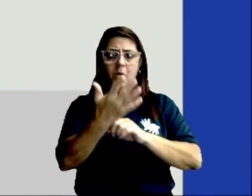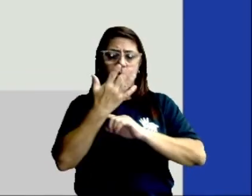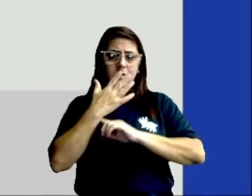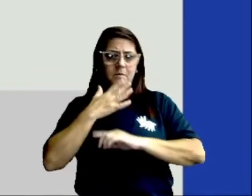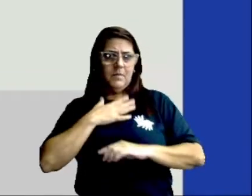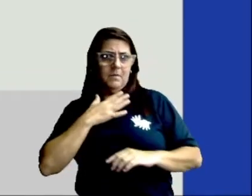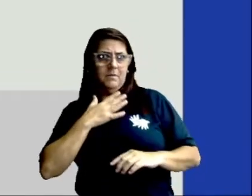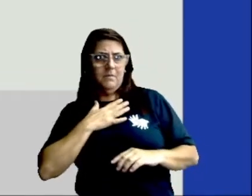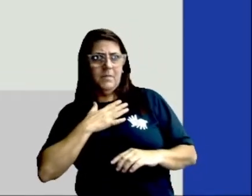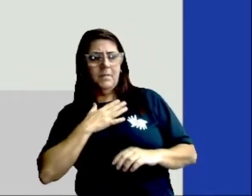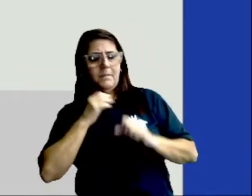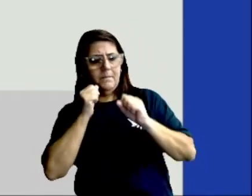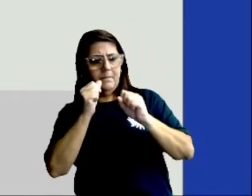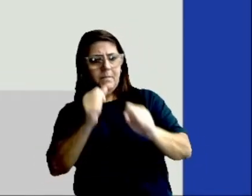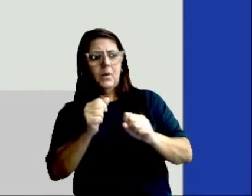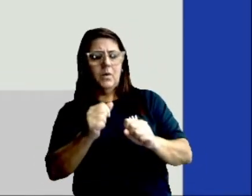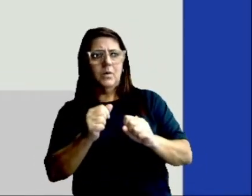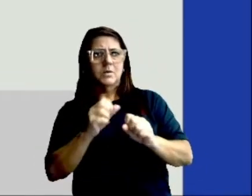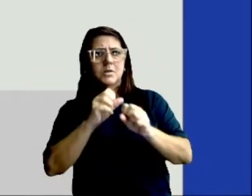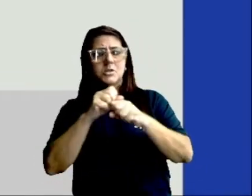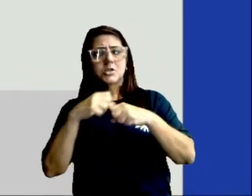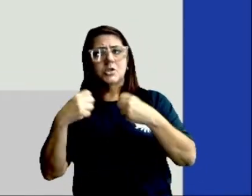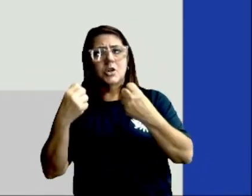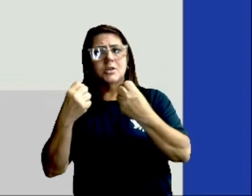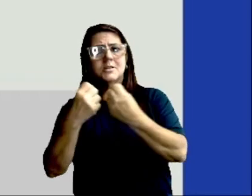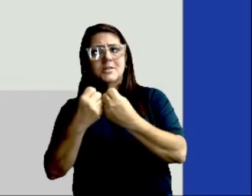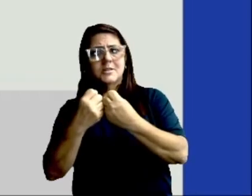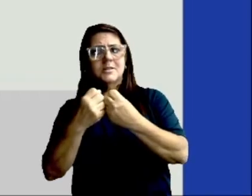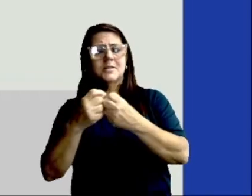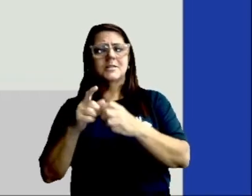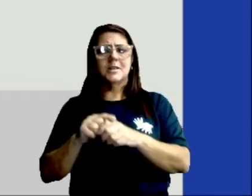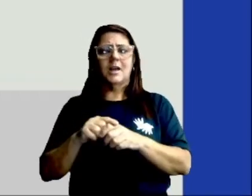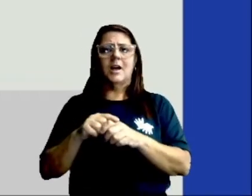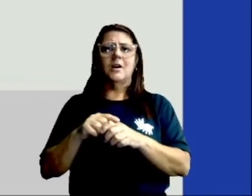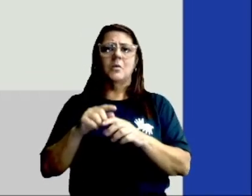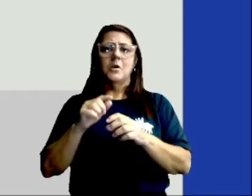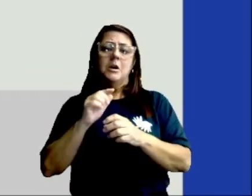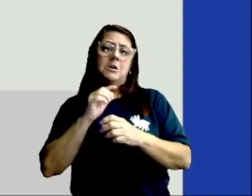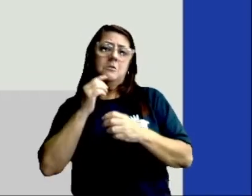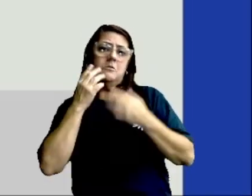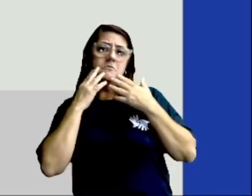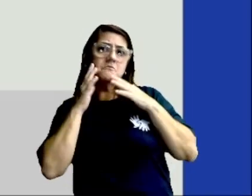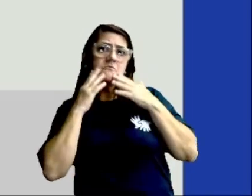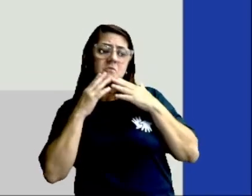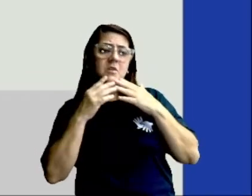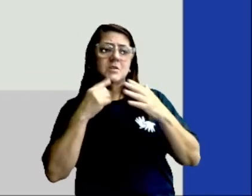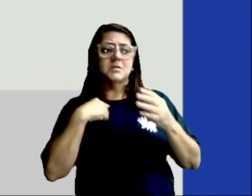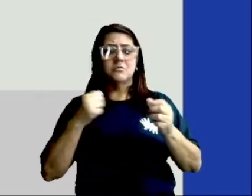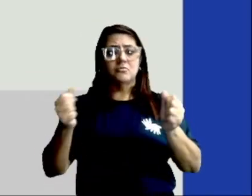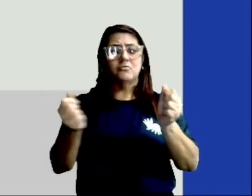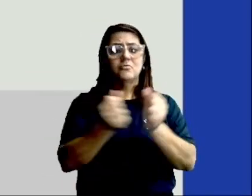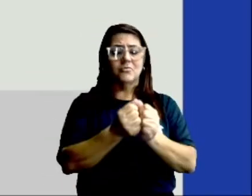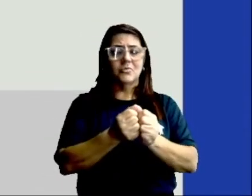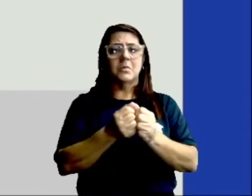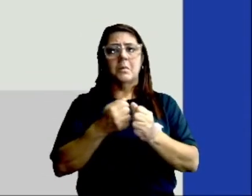desse texto, pode me procurar lá nas redes sociais, que eu vou ter o maior prazer em receber vocês e fazer a leitura aí do